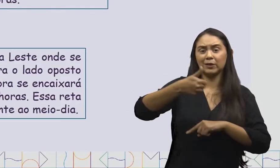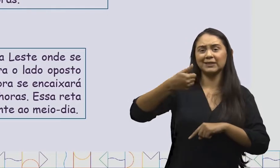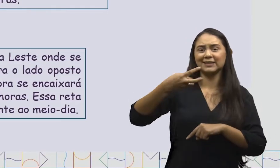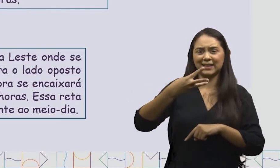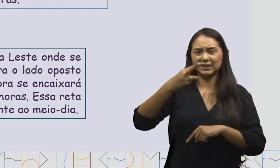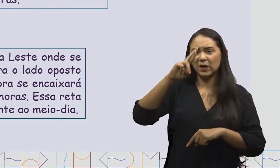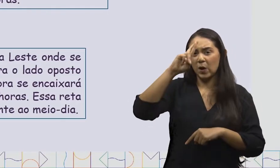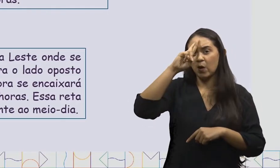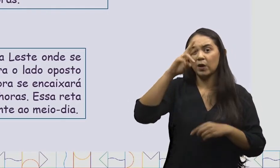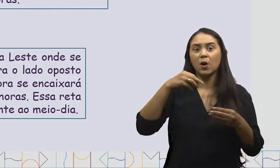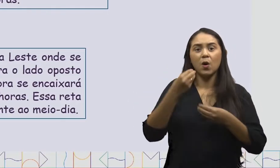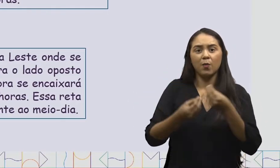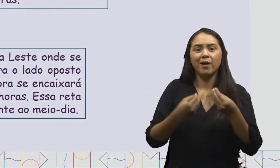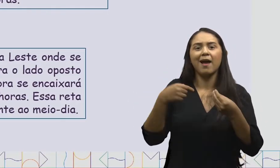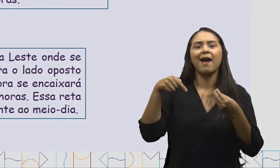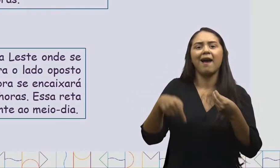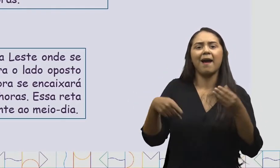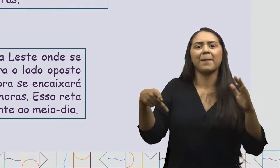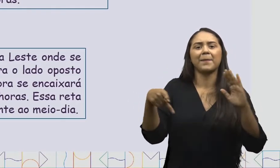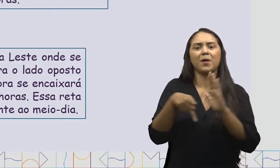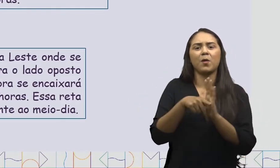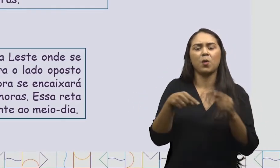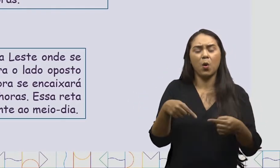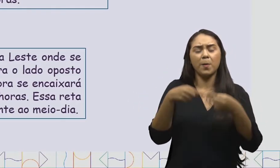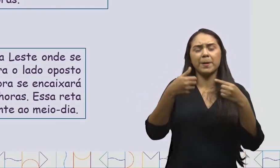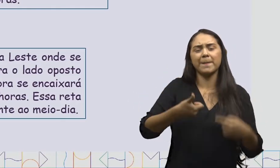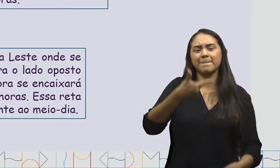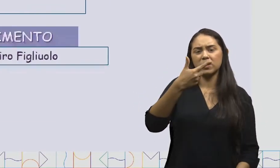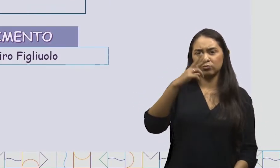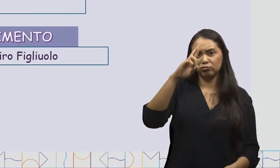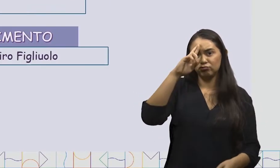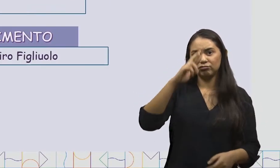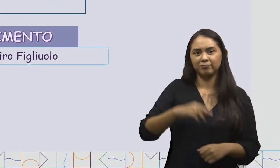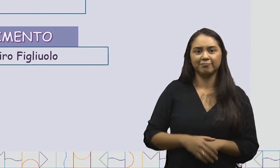e 13 horas será a reta referente ao meio-dia.